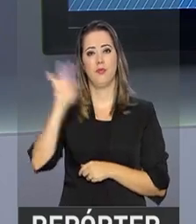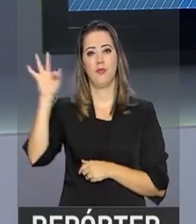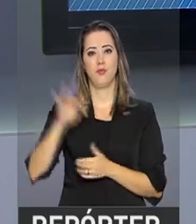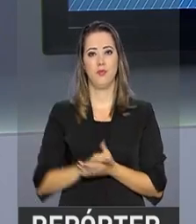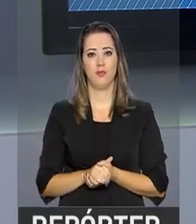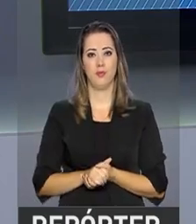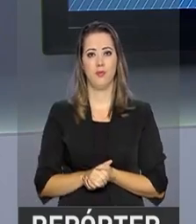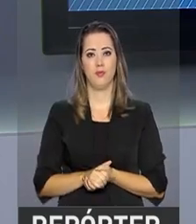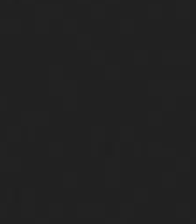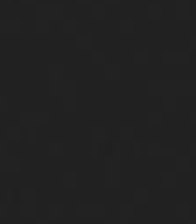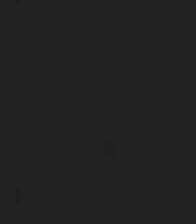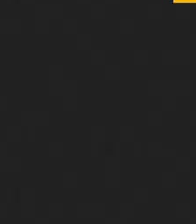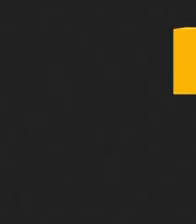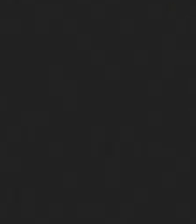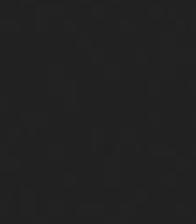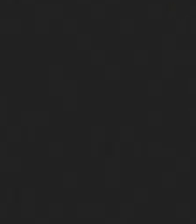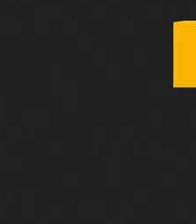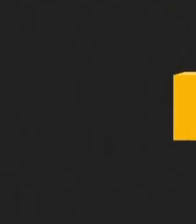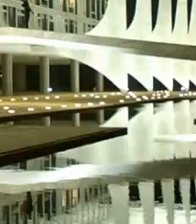federal